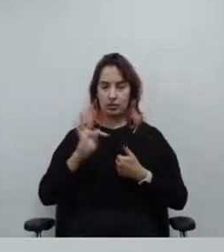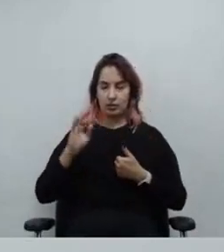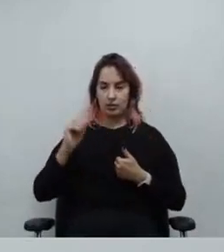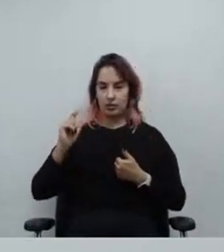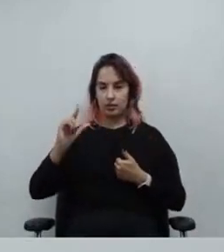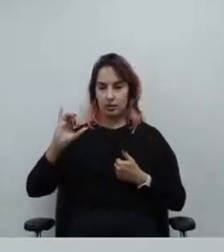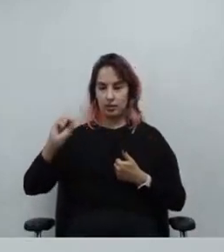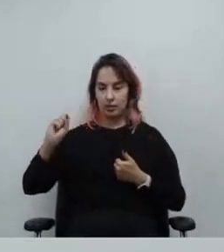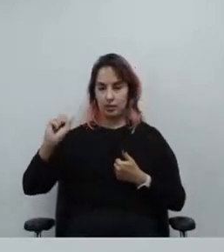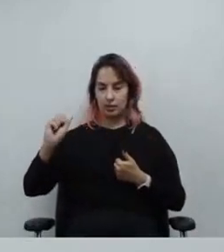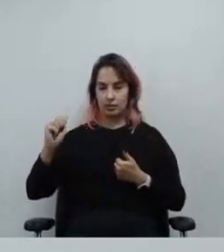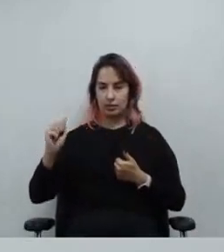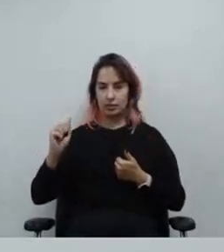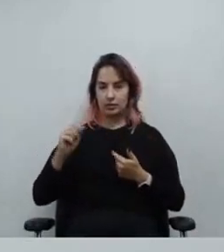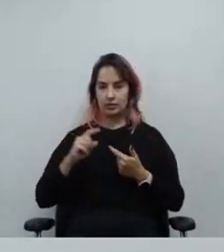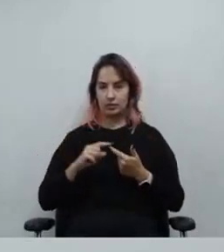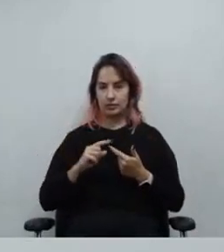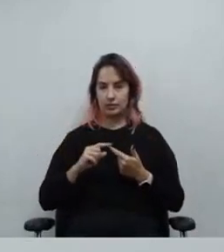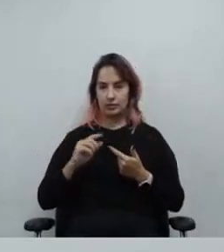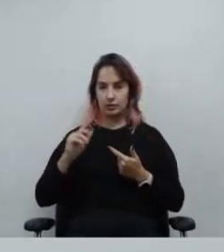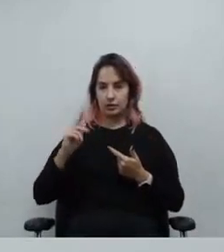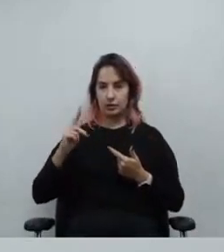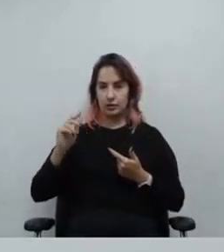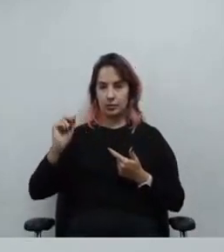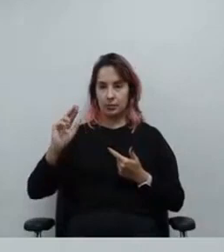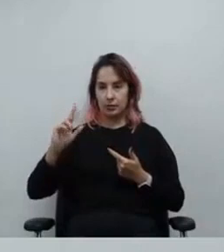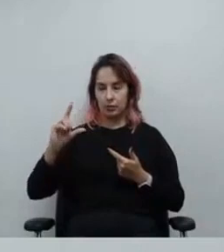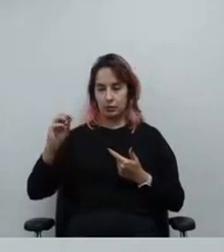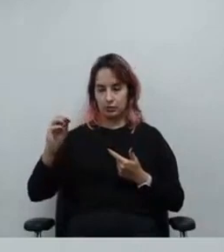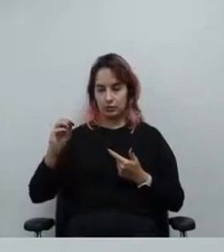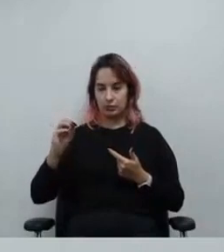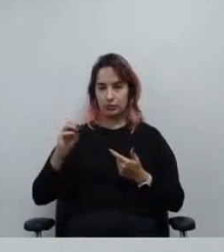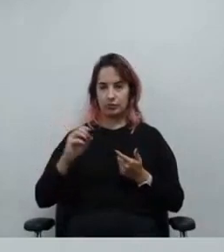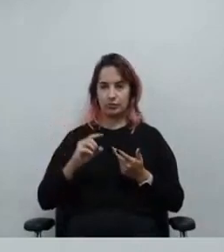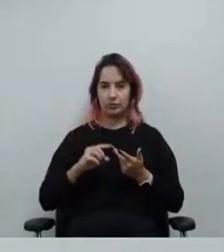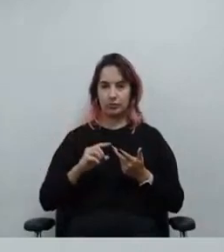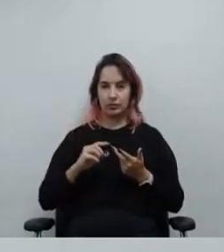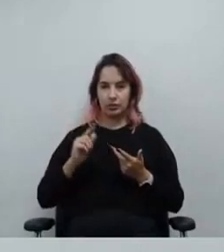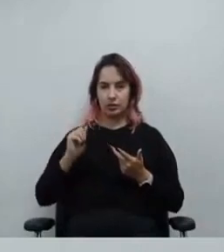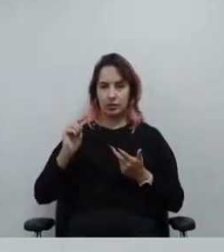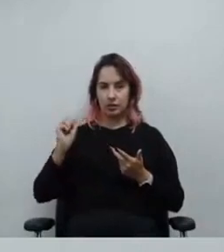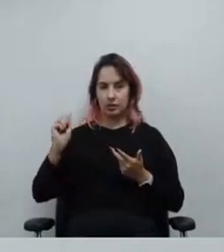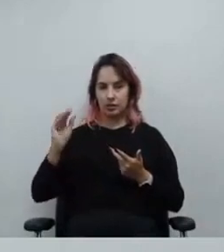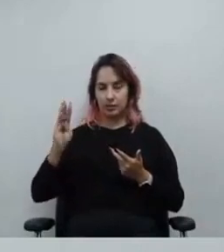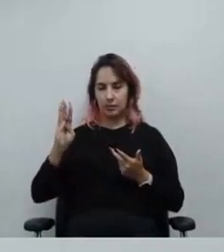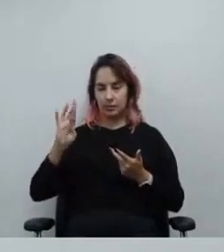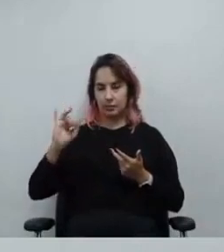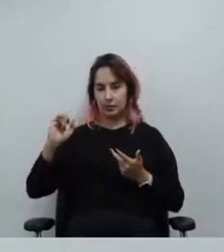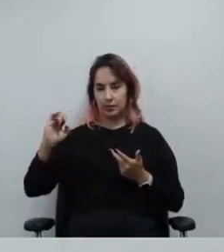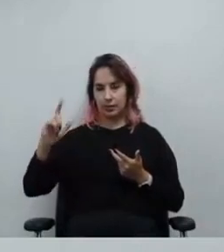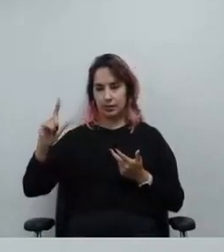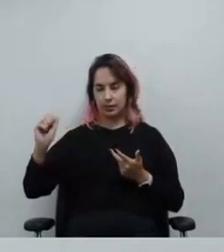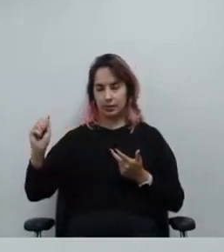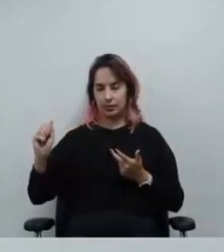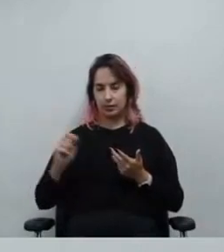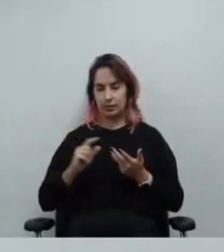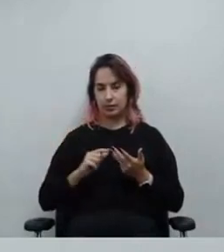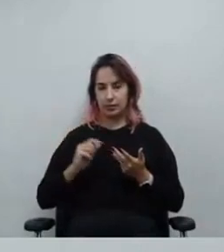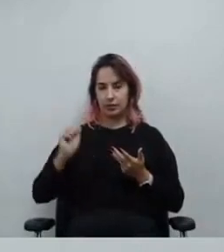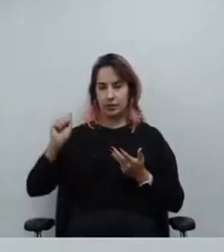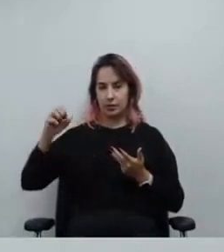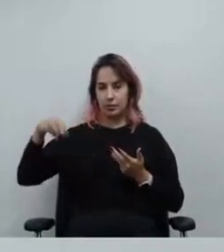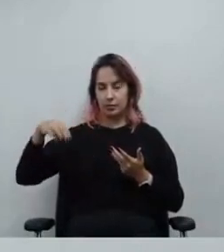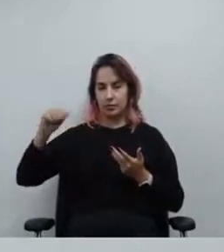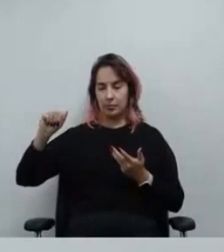Gobete Correia Antunes, Paulo Victor Lopes, Gabriela Raimundo Carneiro, Amanda